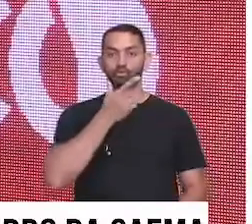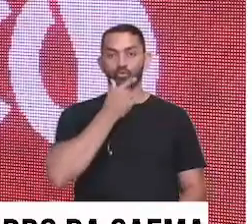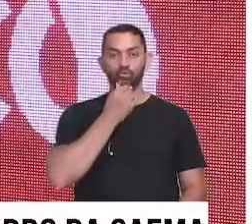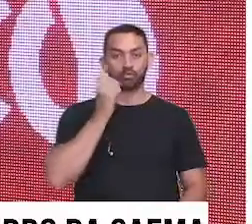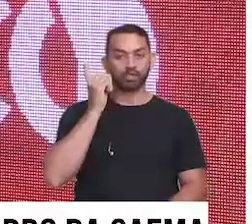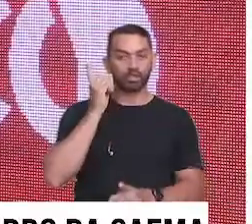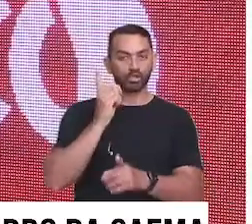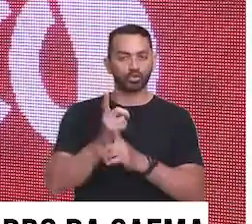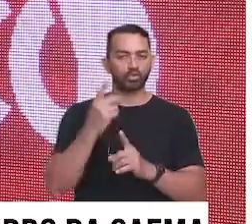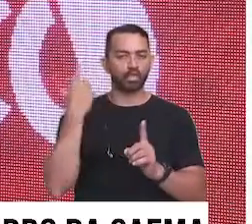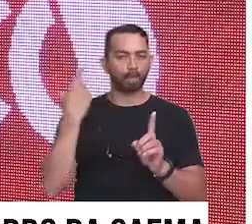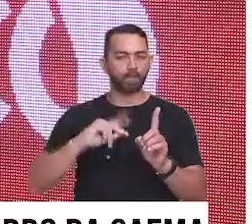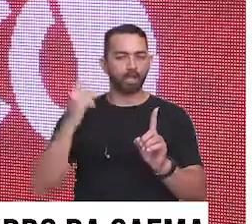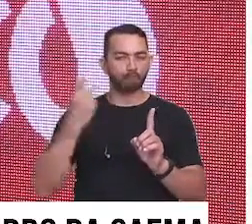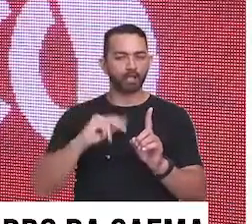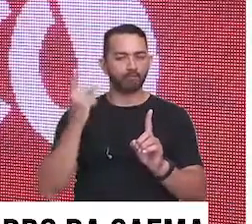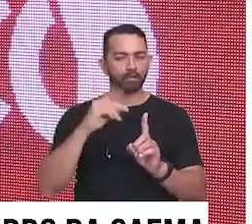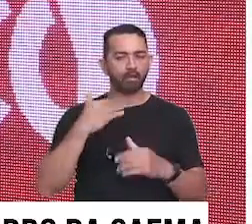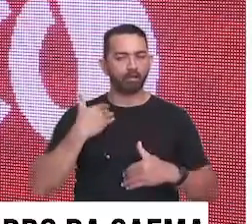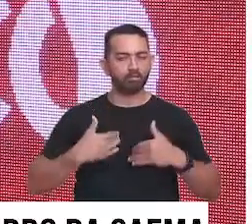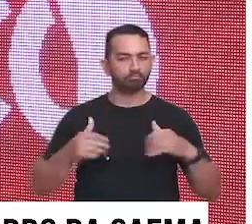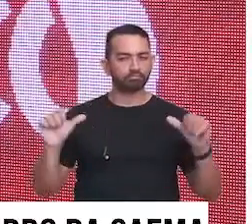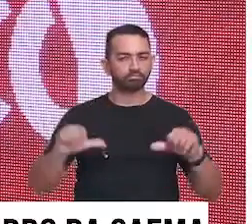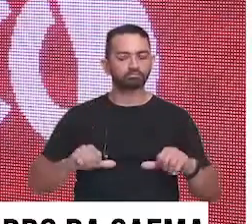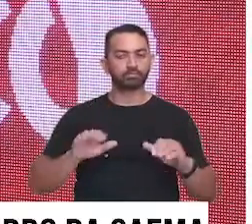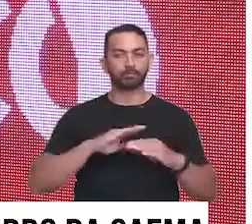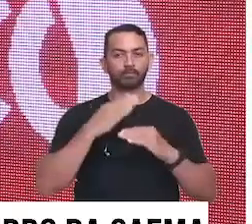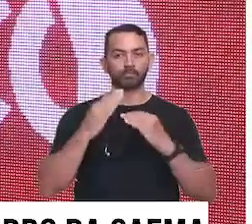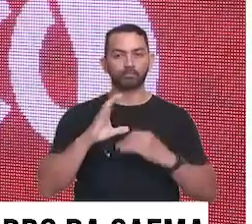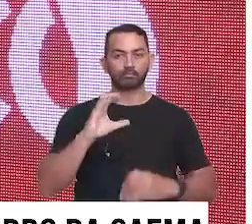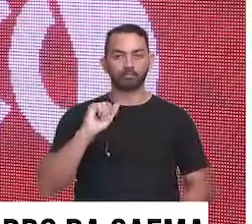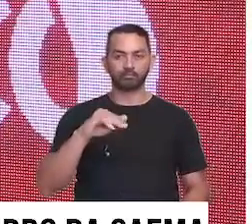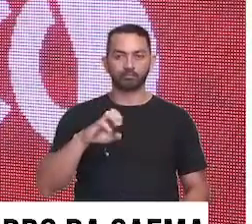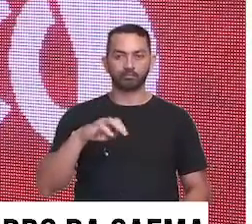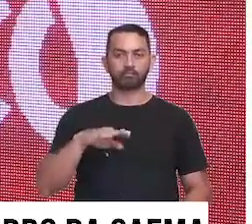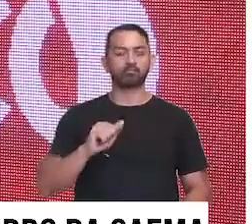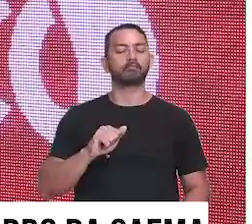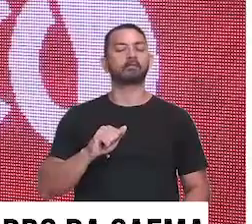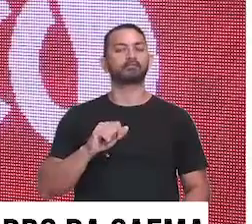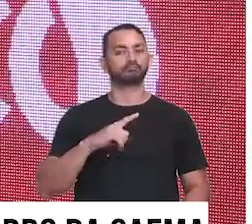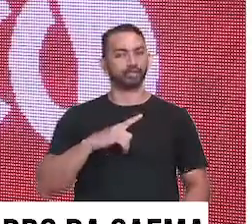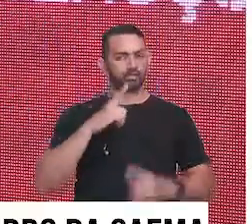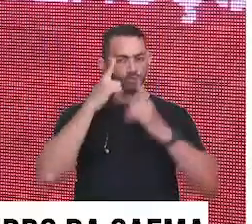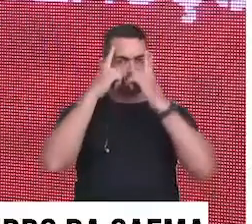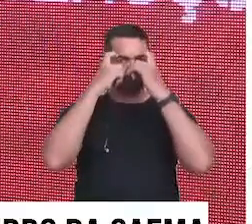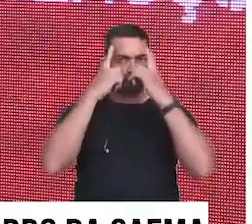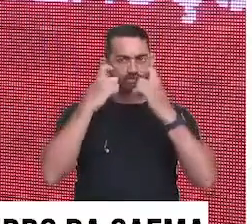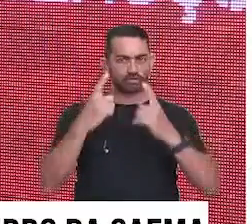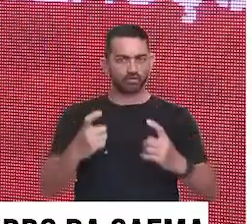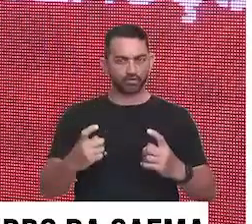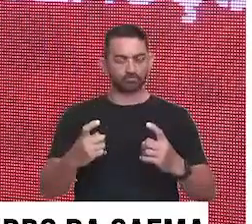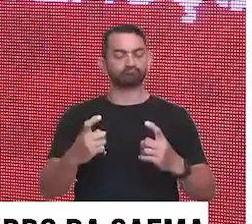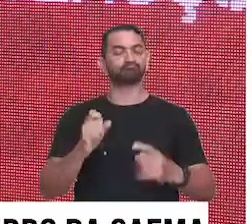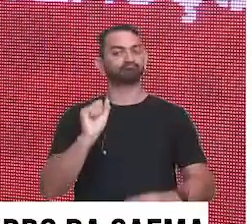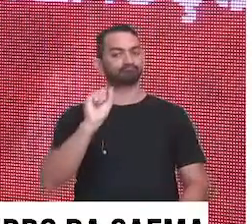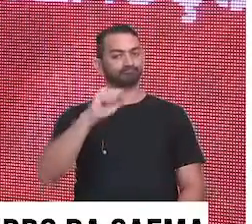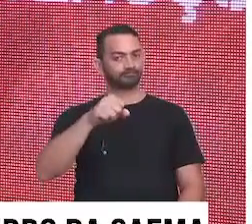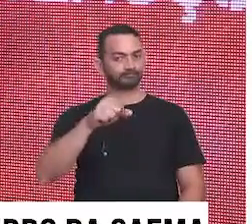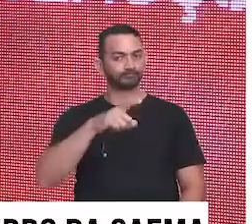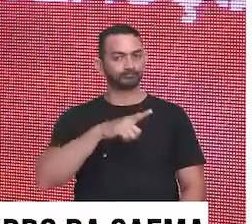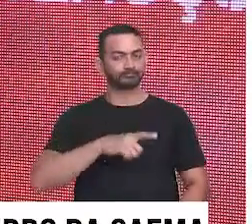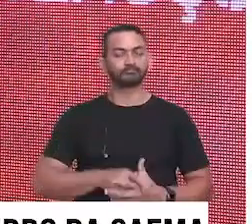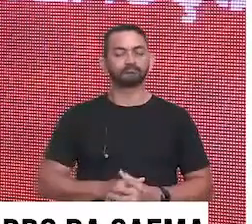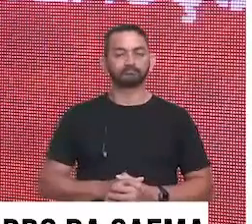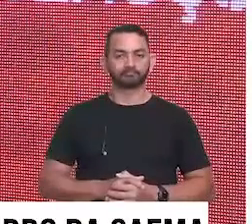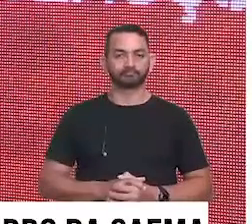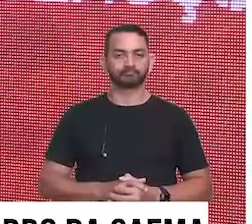e foi um homem encontrado espancado no bairro da Caema E aí Valéria é muita violência não é infelizmente